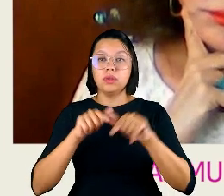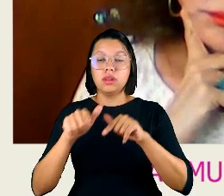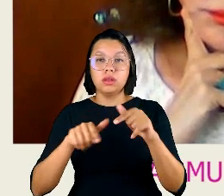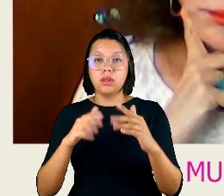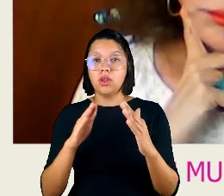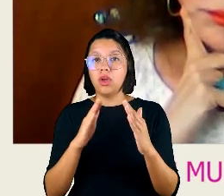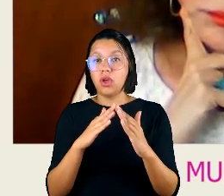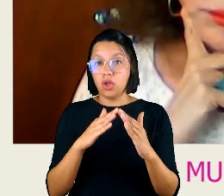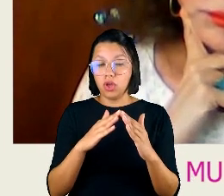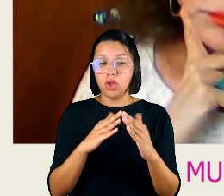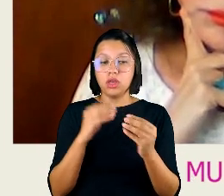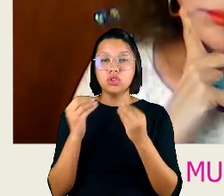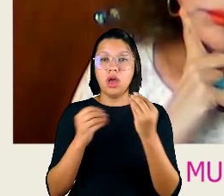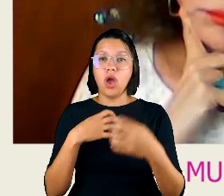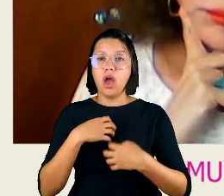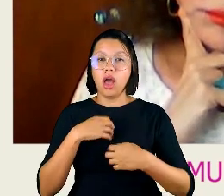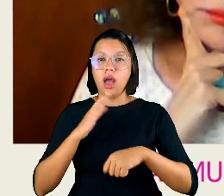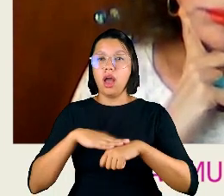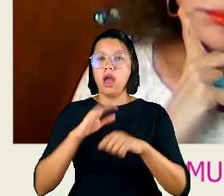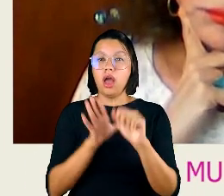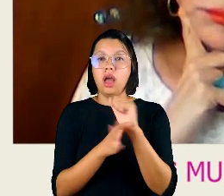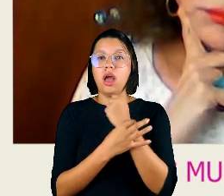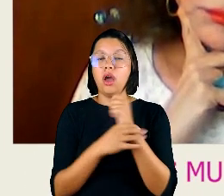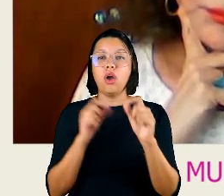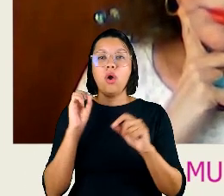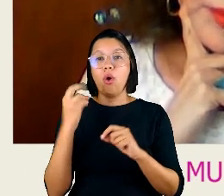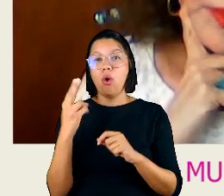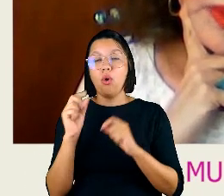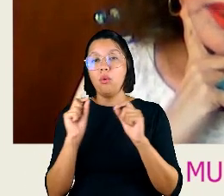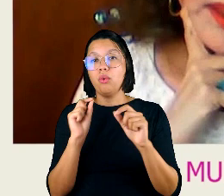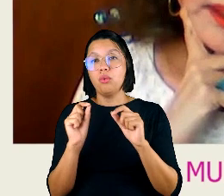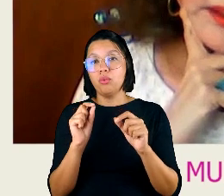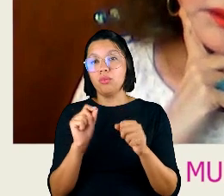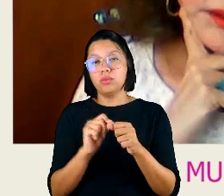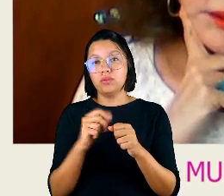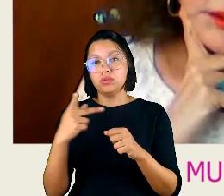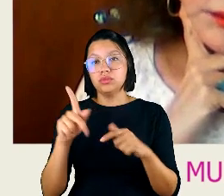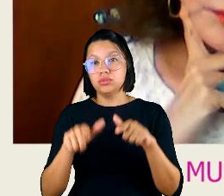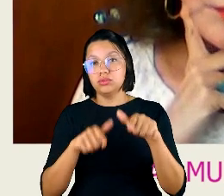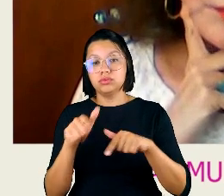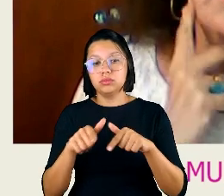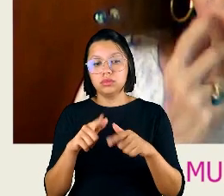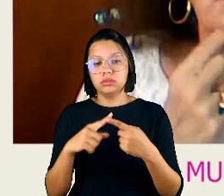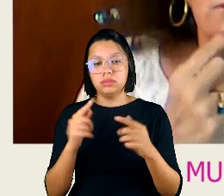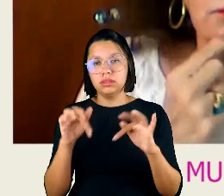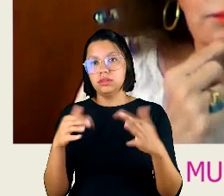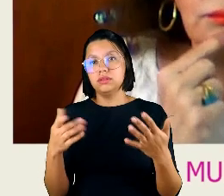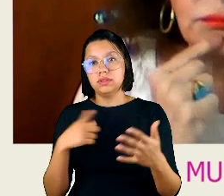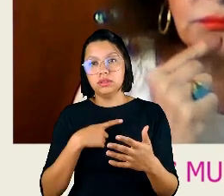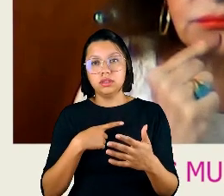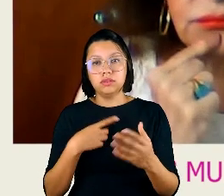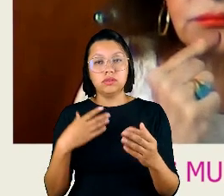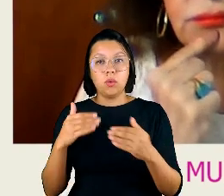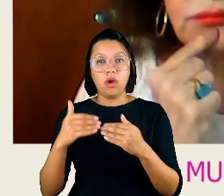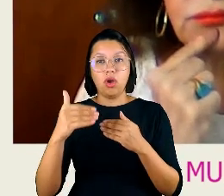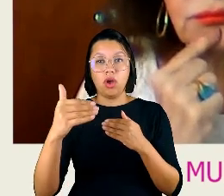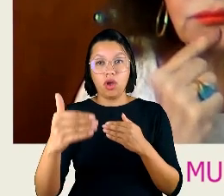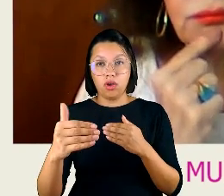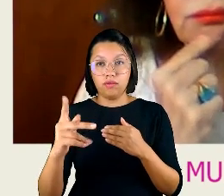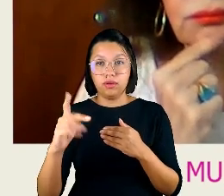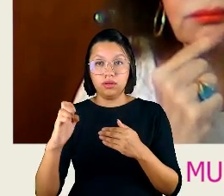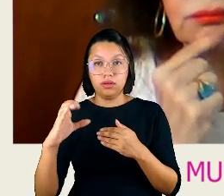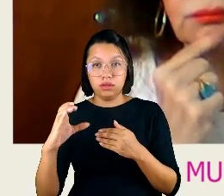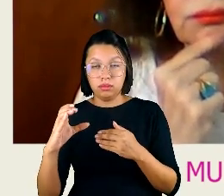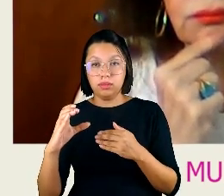mais seguras ou o que fazer, né, no seu trabalho. Só que, enfim, a gente teve um super avanço na PEC das domésticas, mas